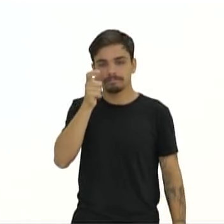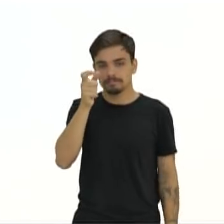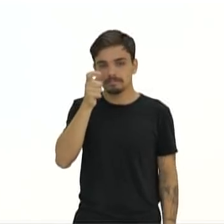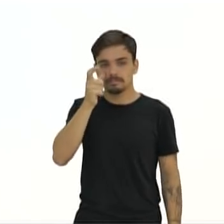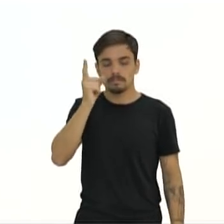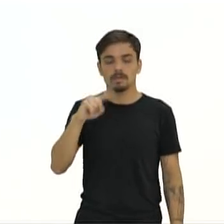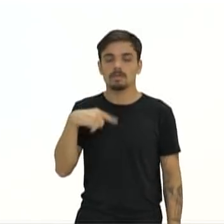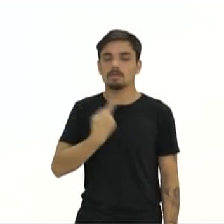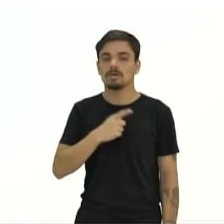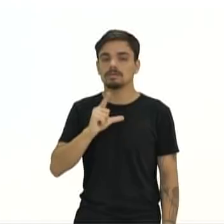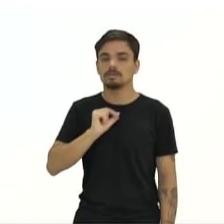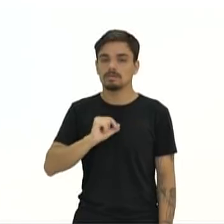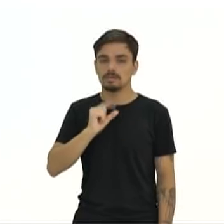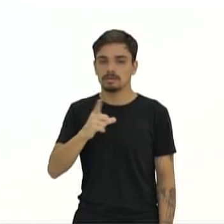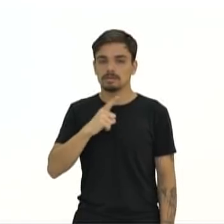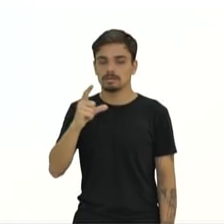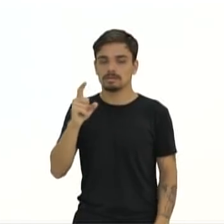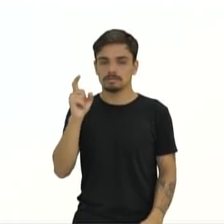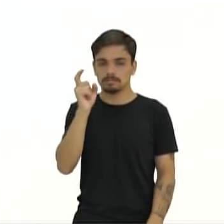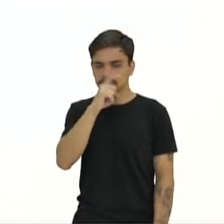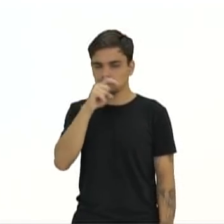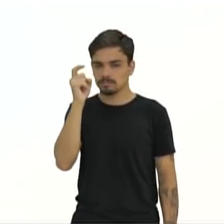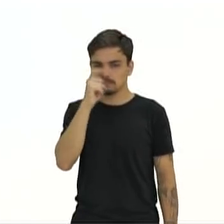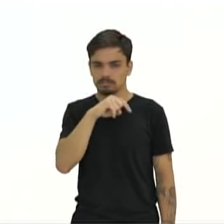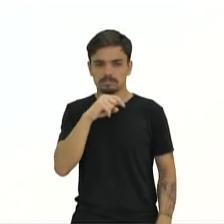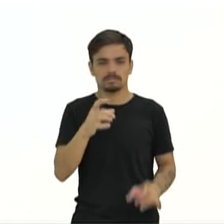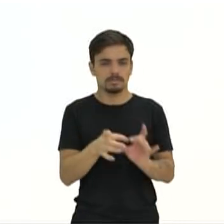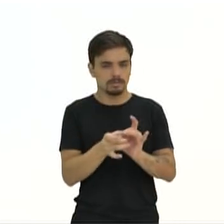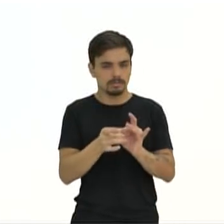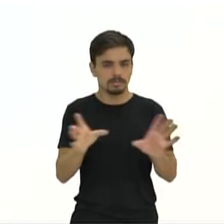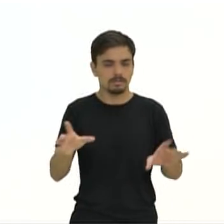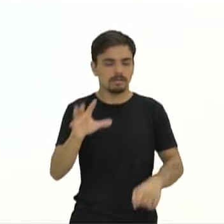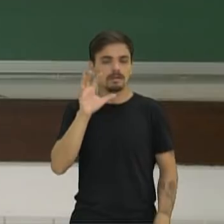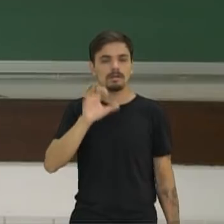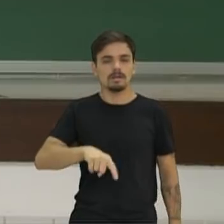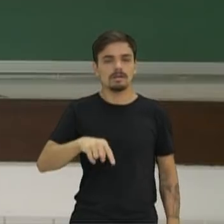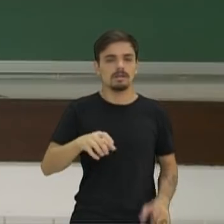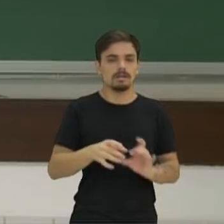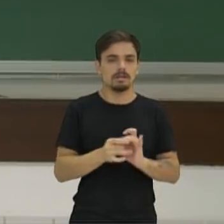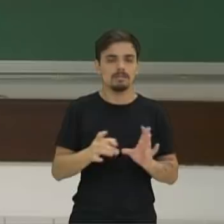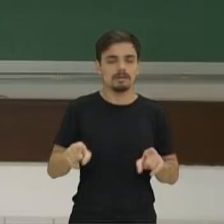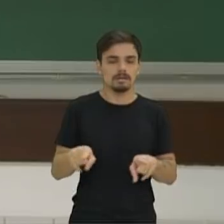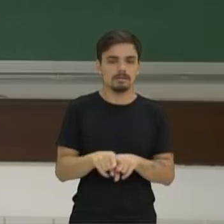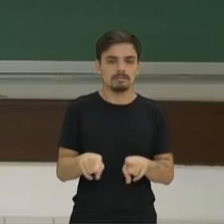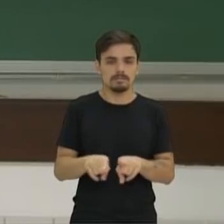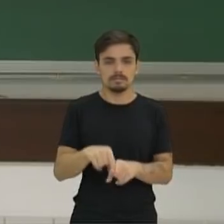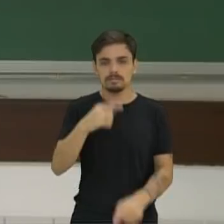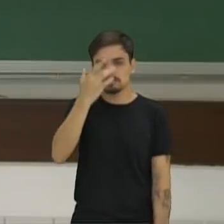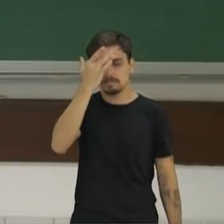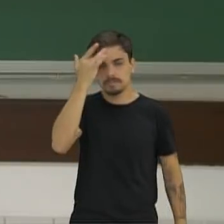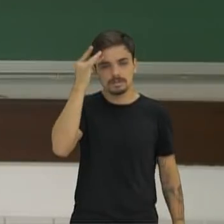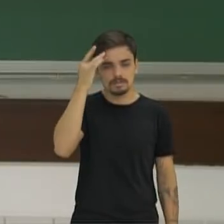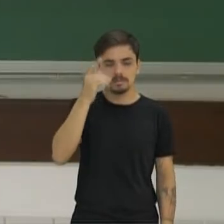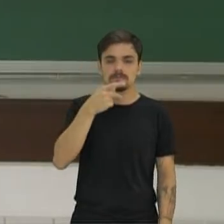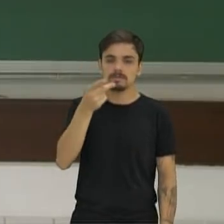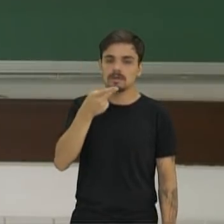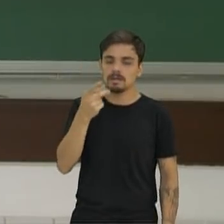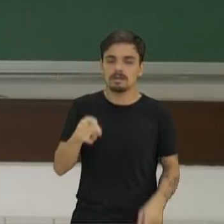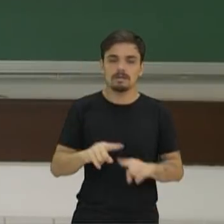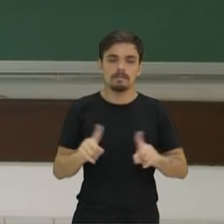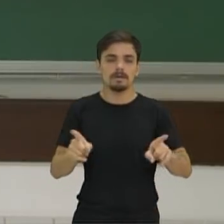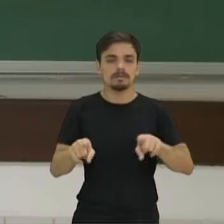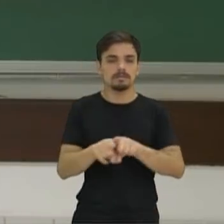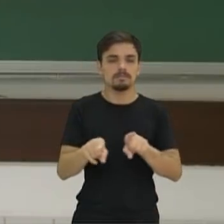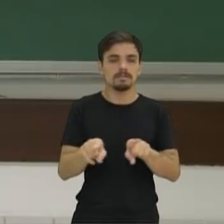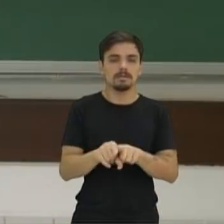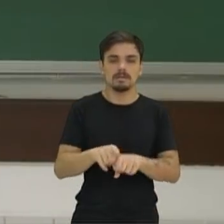isso nós temos ali, mentirosa liberdade. Essa liberdade que as pessoas falam, mas que